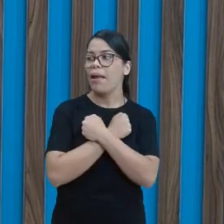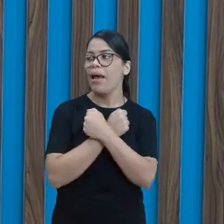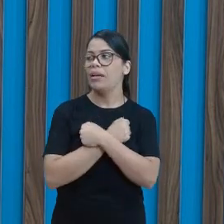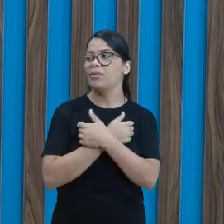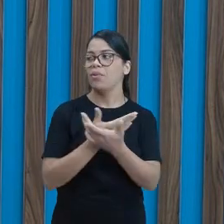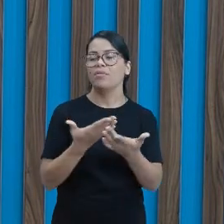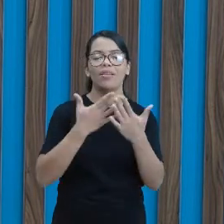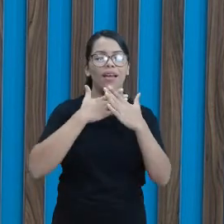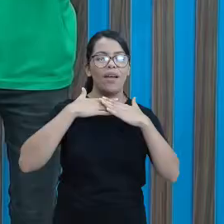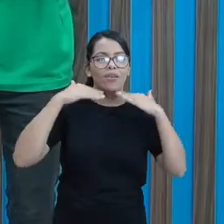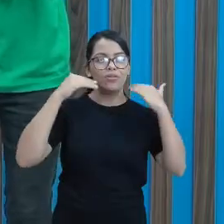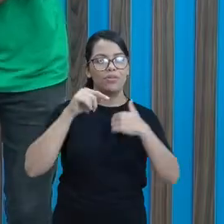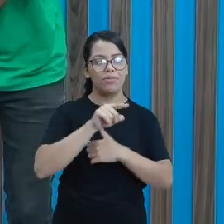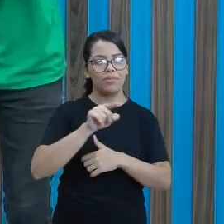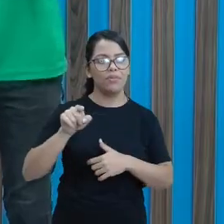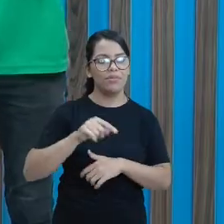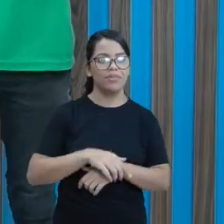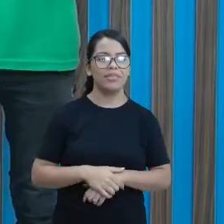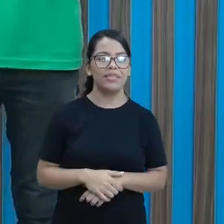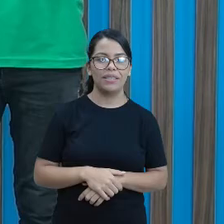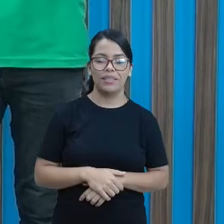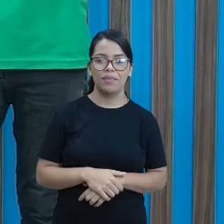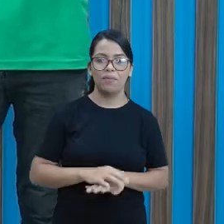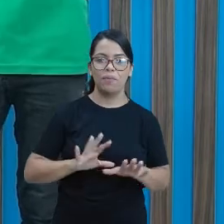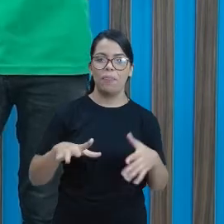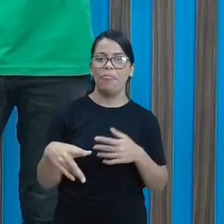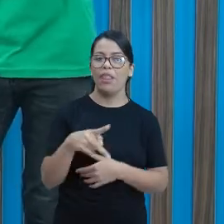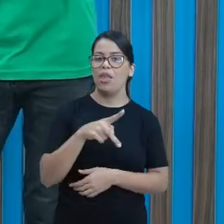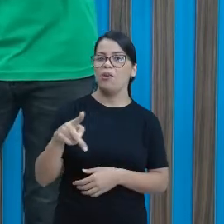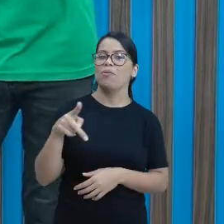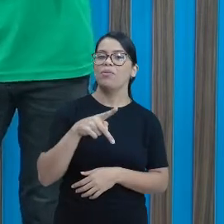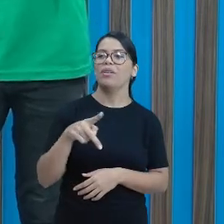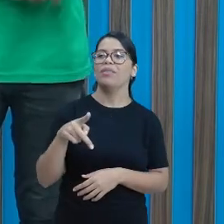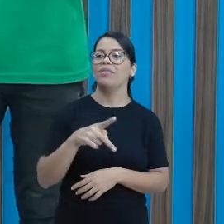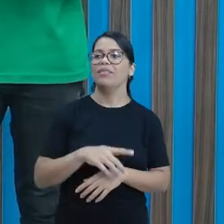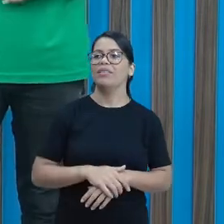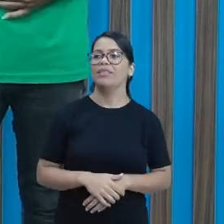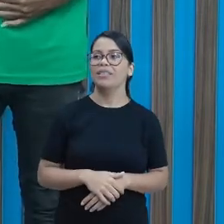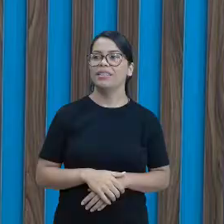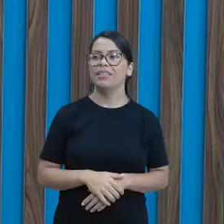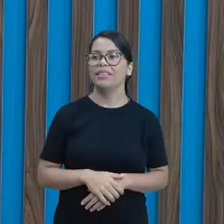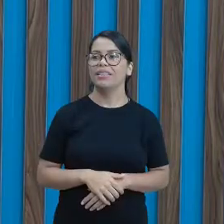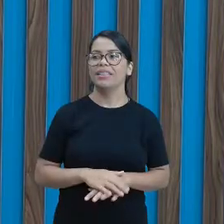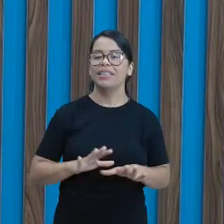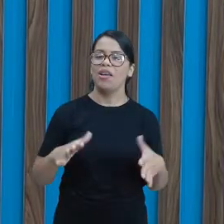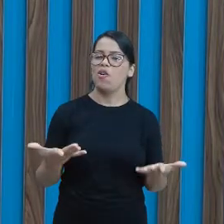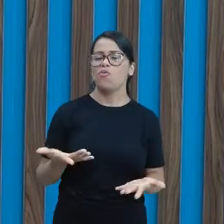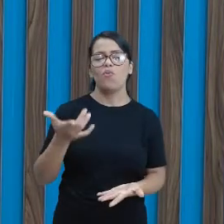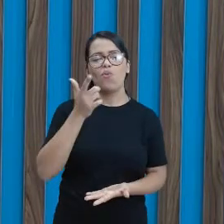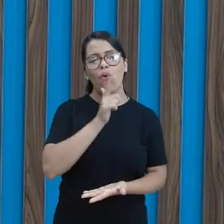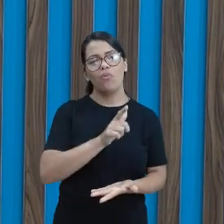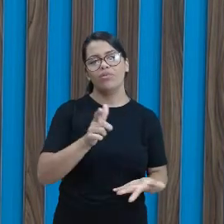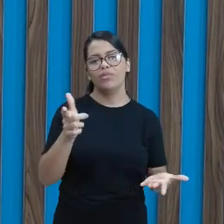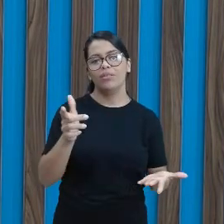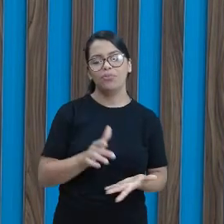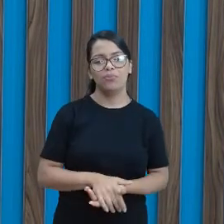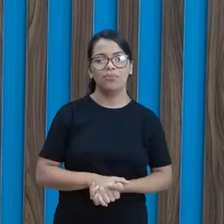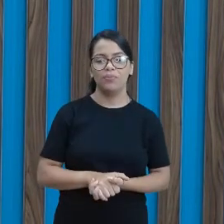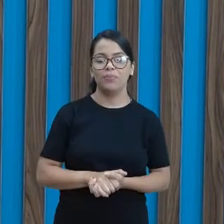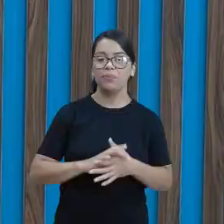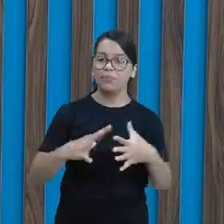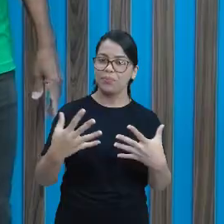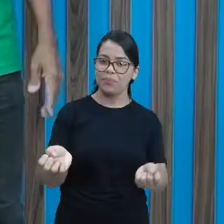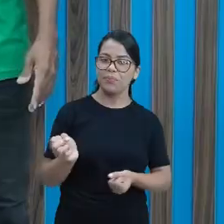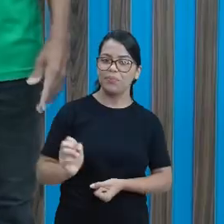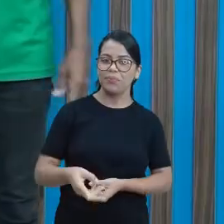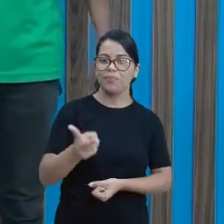Rostinho lindo pra vocês. Vamos lá, professor. Assim não dá, né? Assim não dá. Vamos